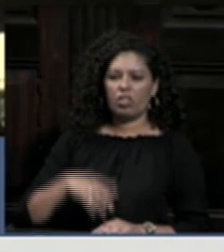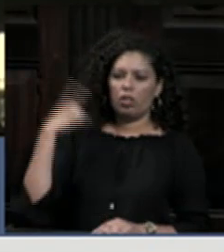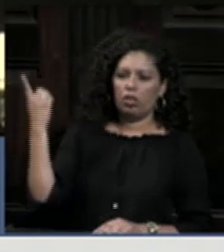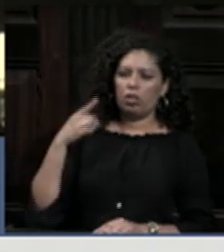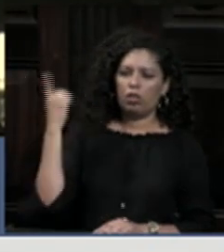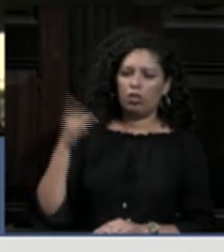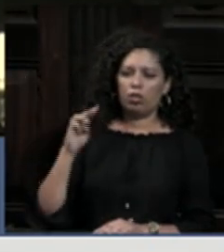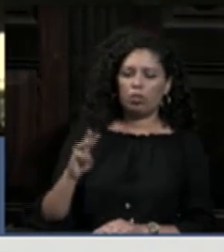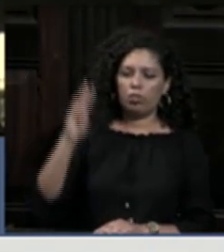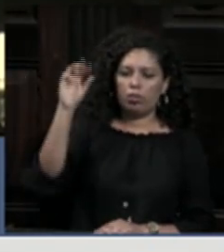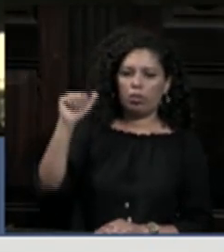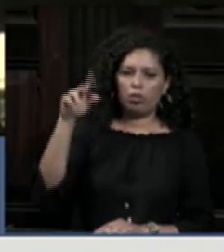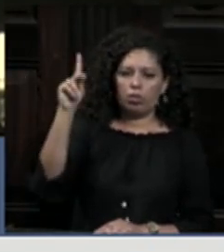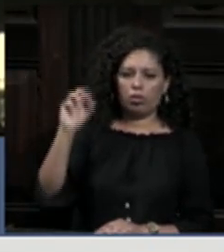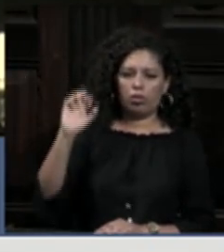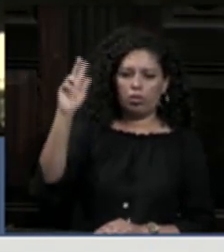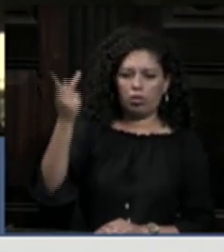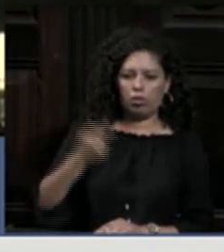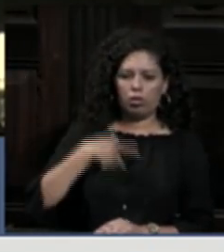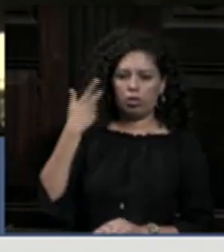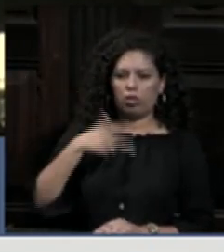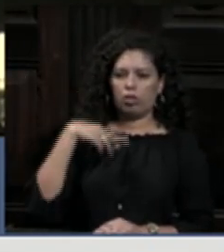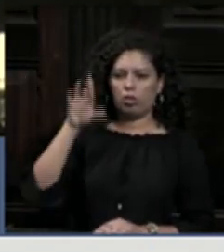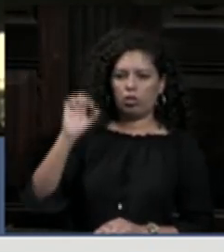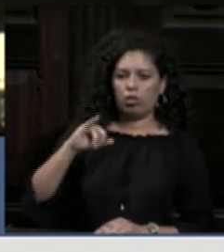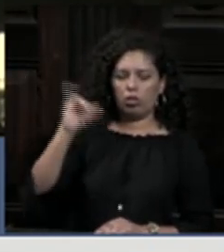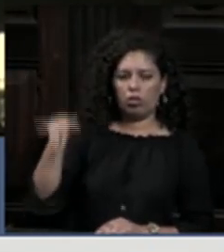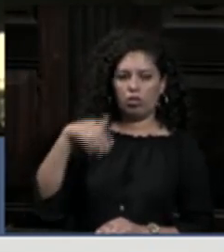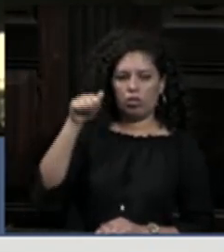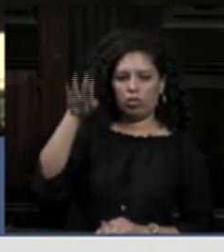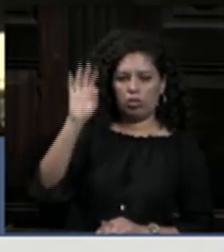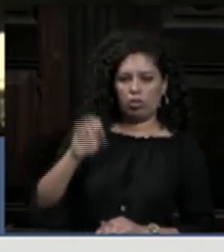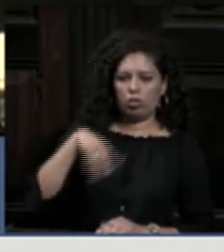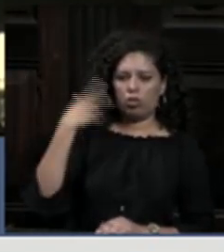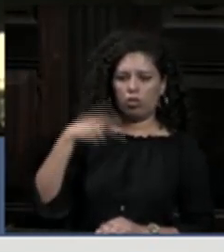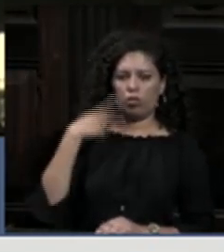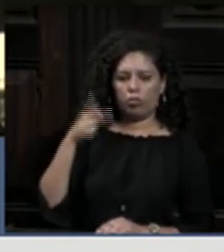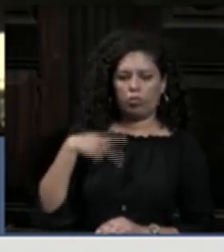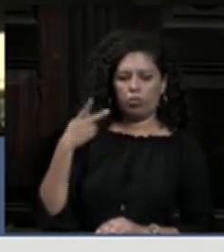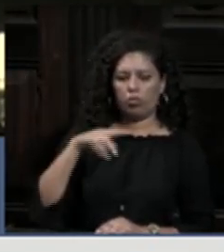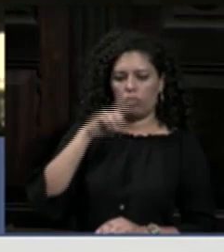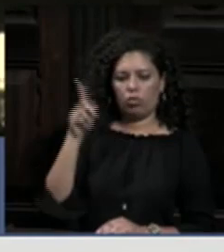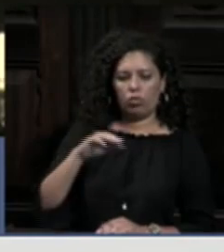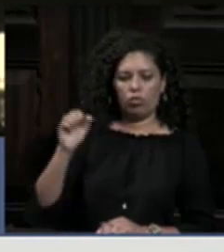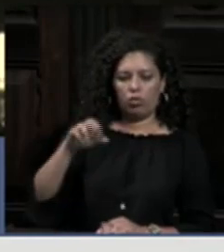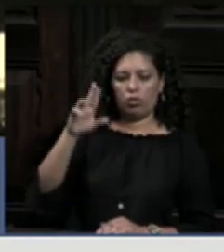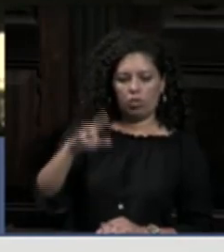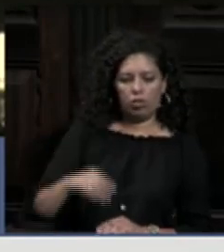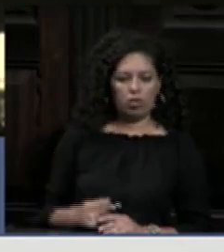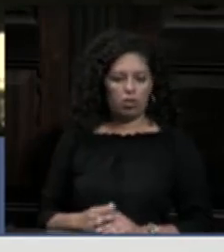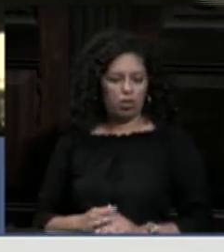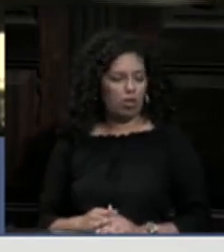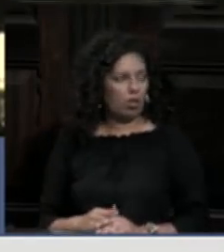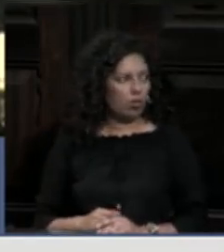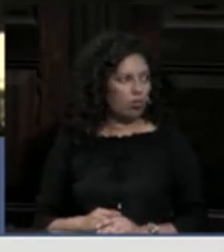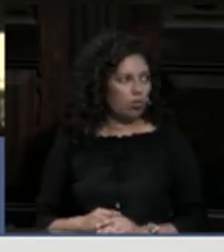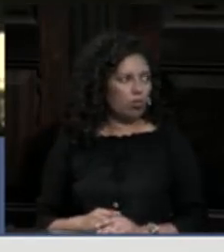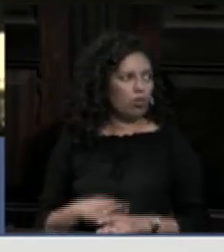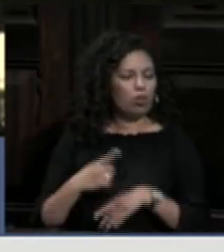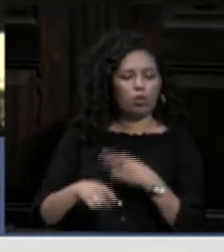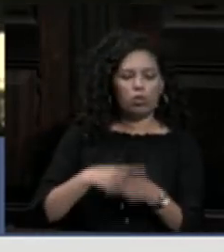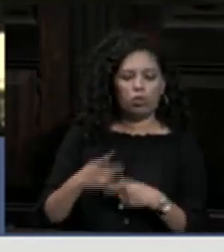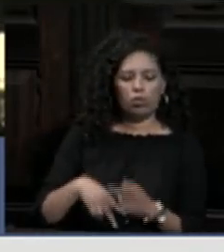carneiro seguida a enfermeira rejane pedro fernandes aqui eu e paulo ramos não perdão zaqueu